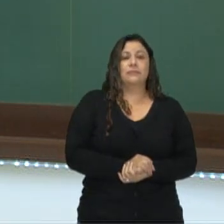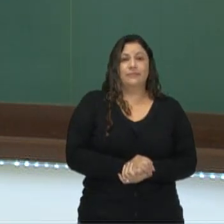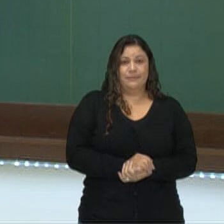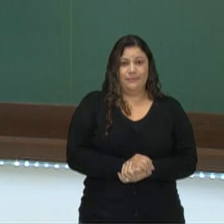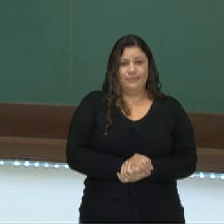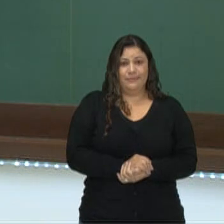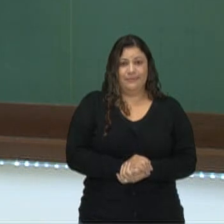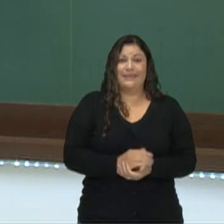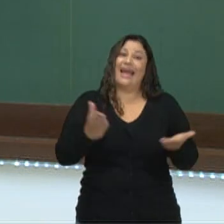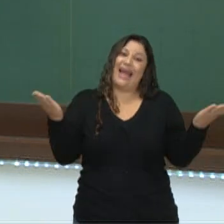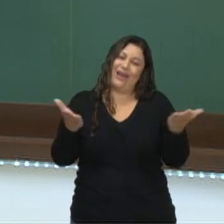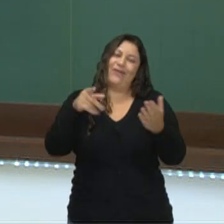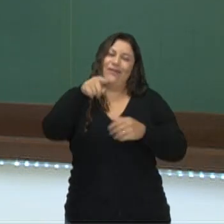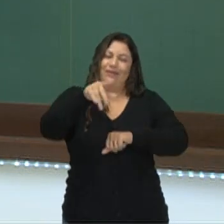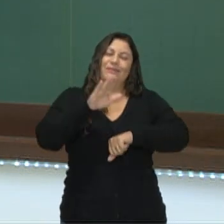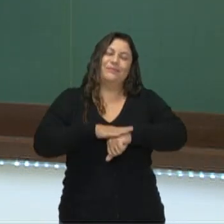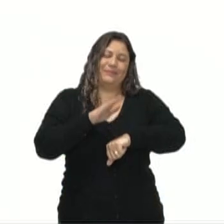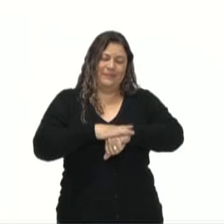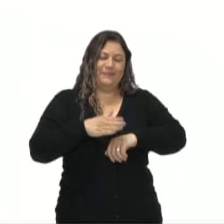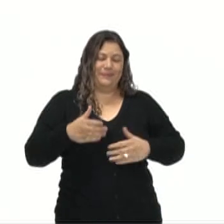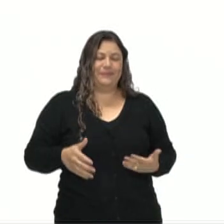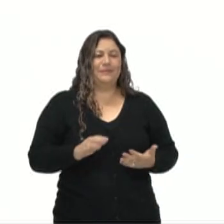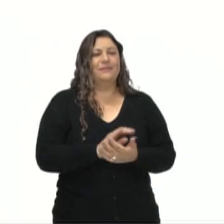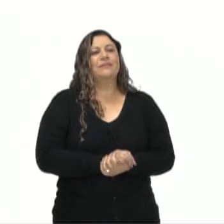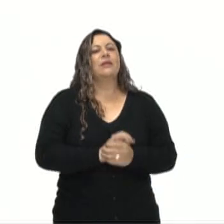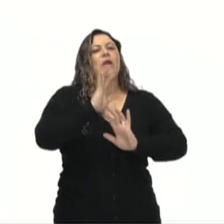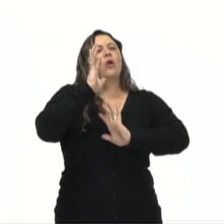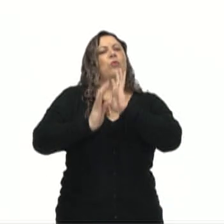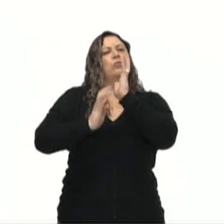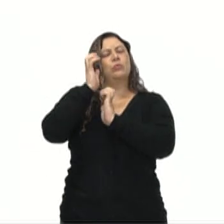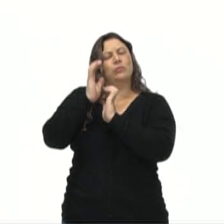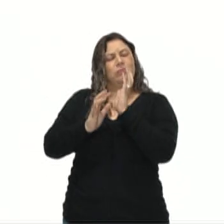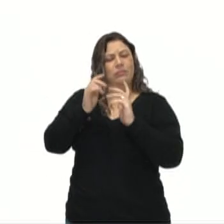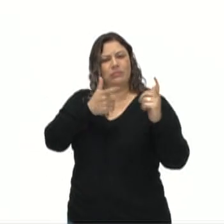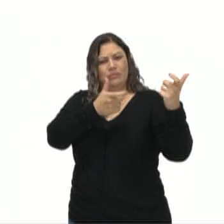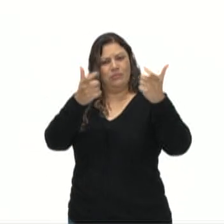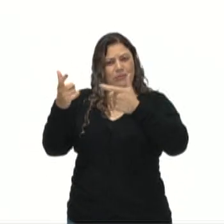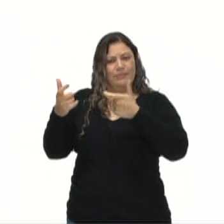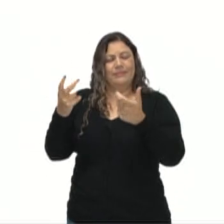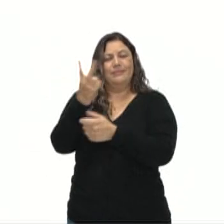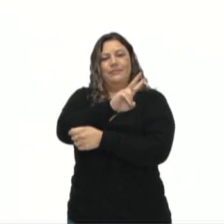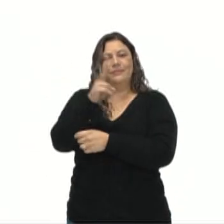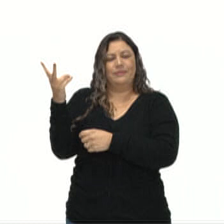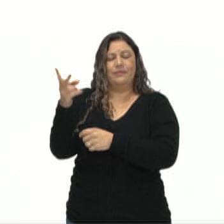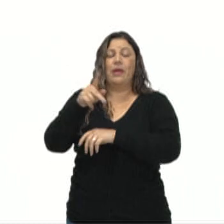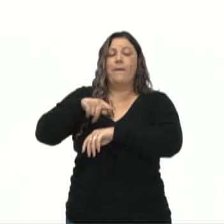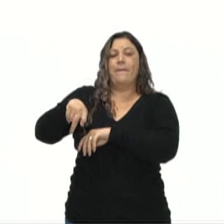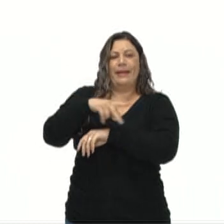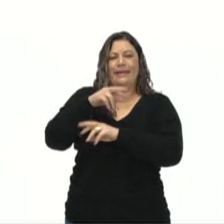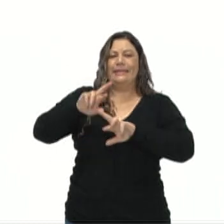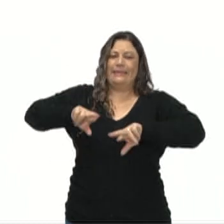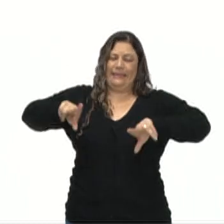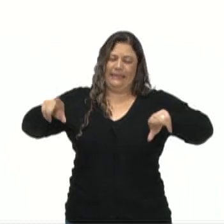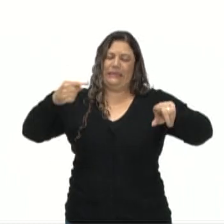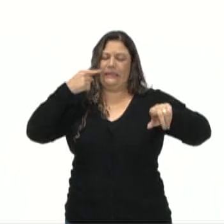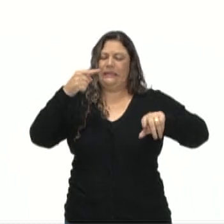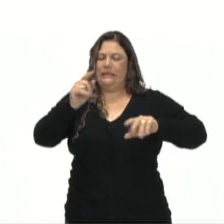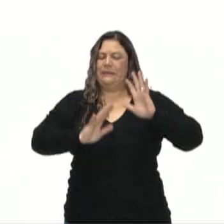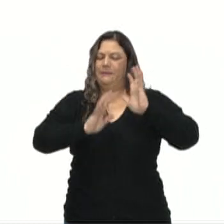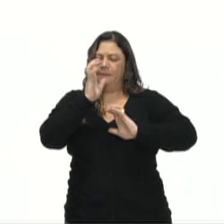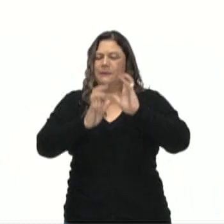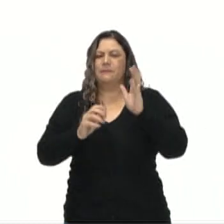Então, agora é a sua vez para você pensar. Sobre os conflitos de Tutsis e dos Hutus, responda o questionamento. Quais